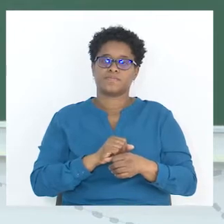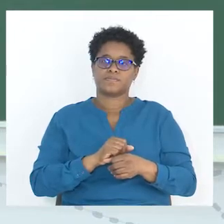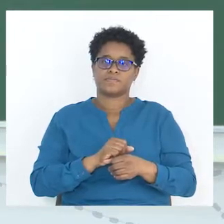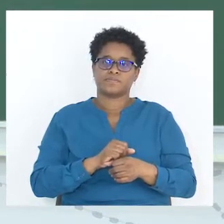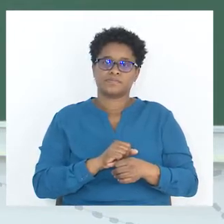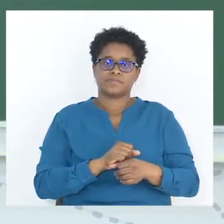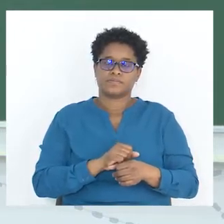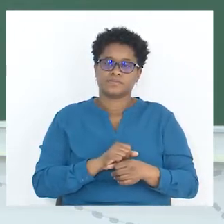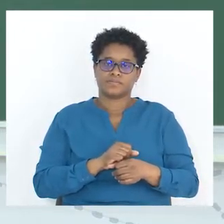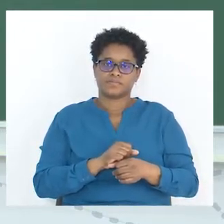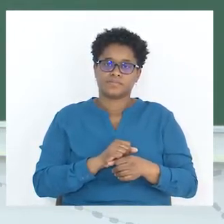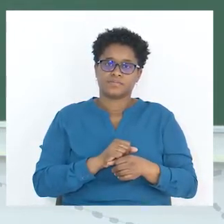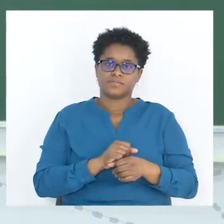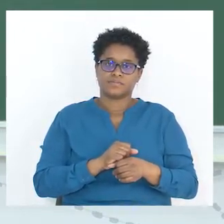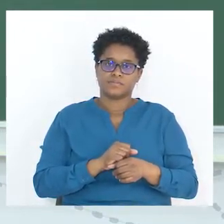motivação.